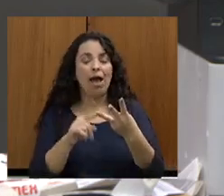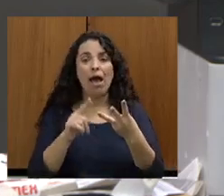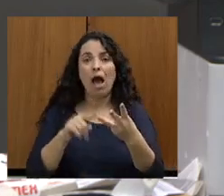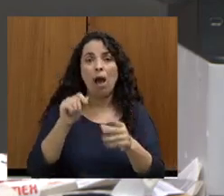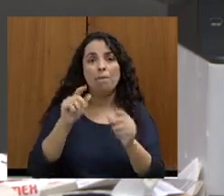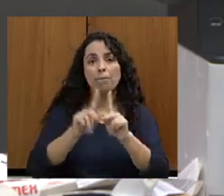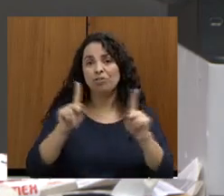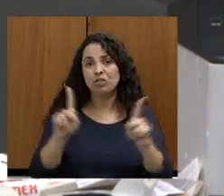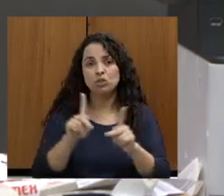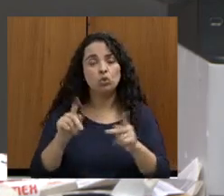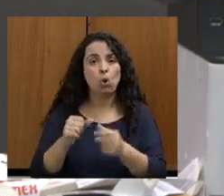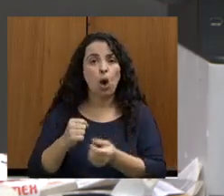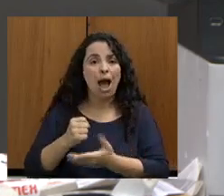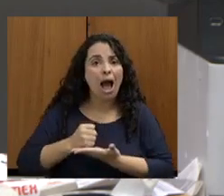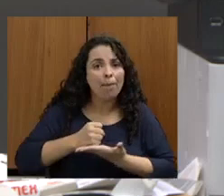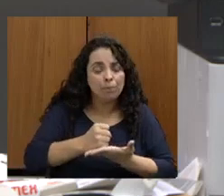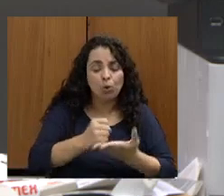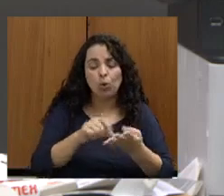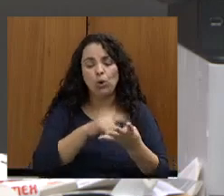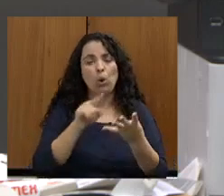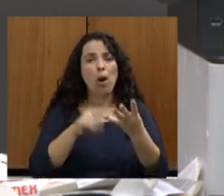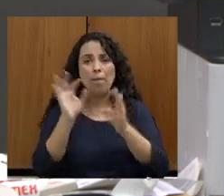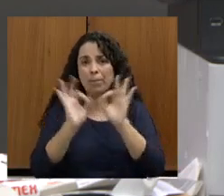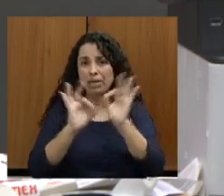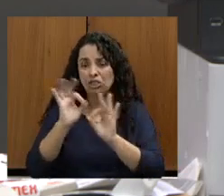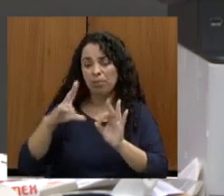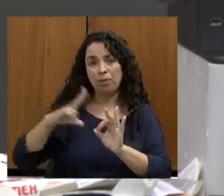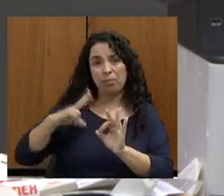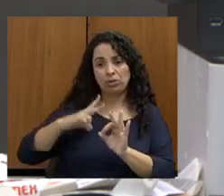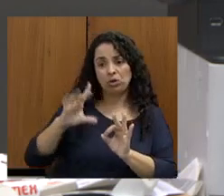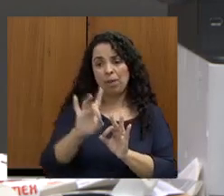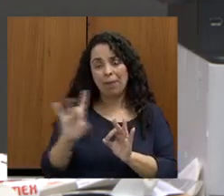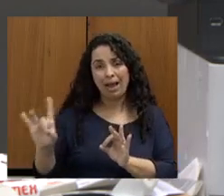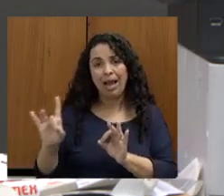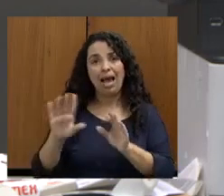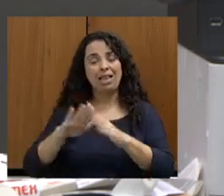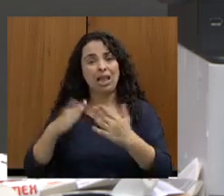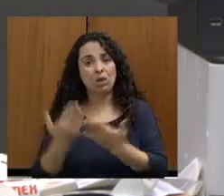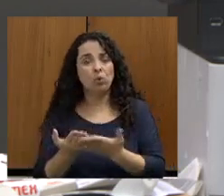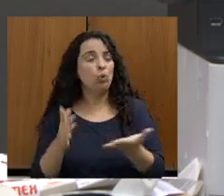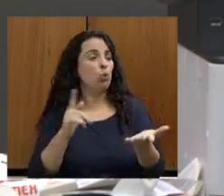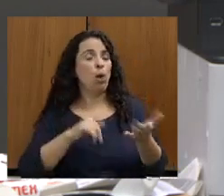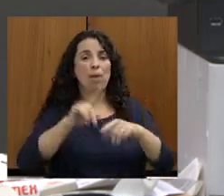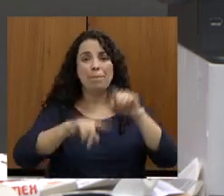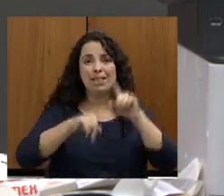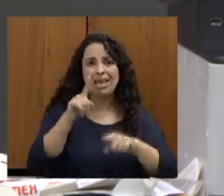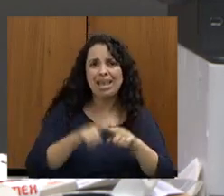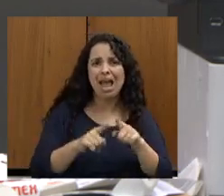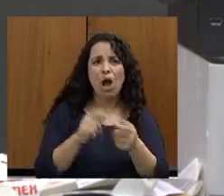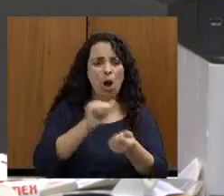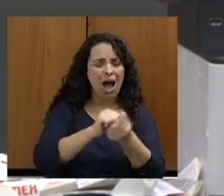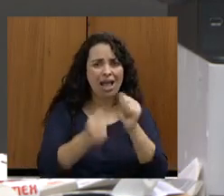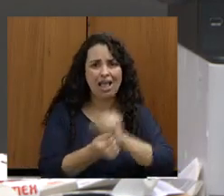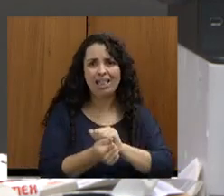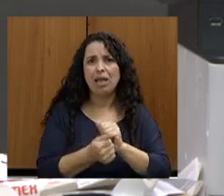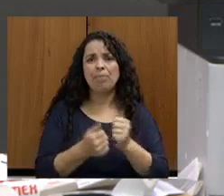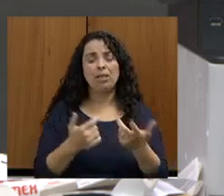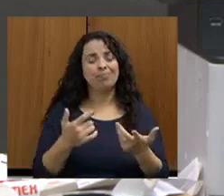para o aluno em sala de aula, material adaptado, acessibilidade, todos esses problemas chegam para nós